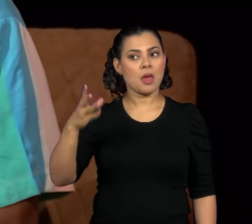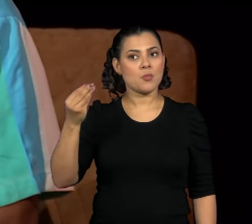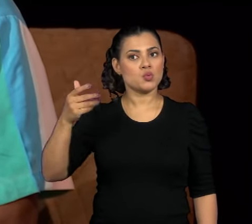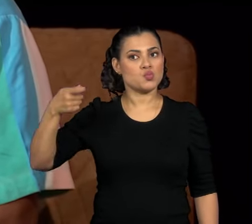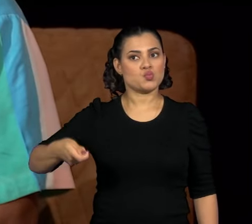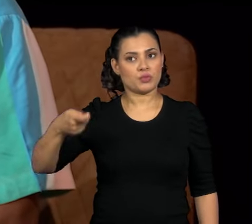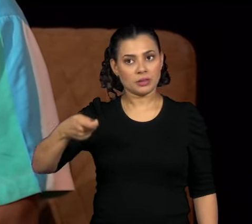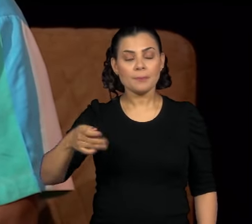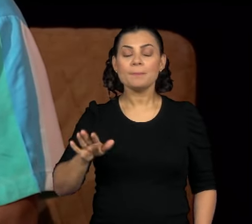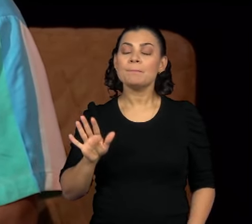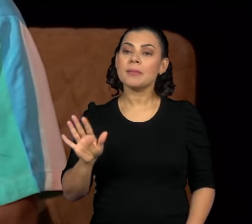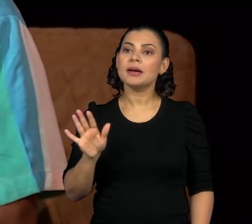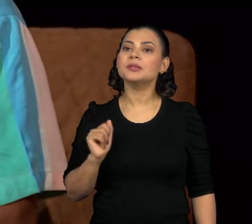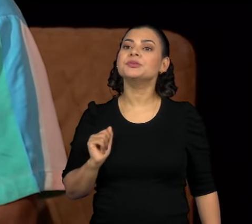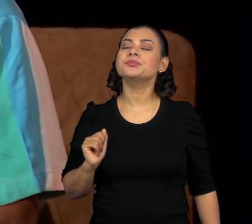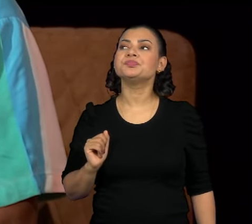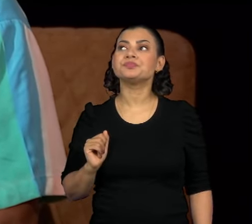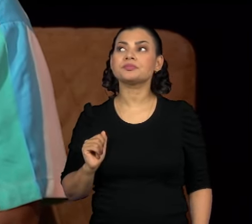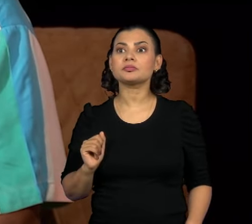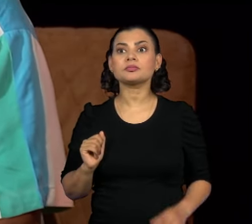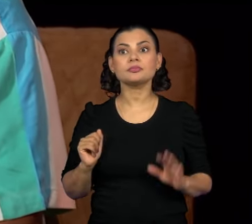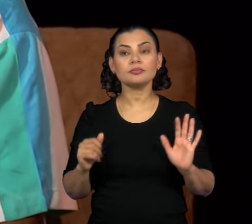severo, e